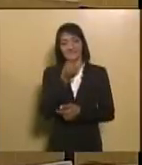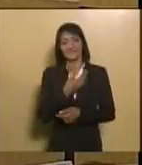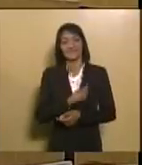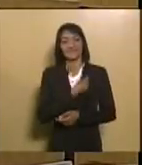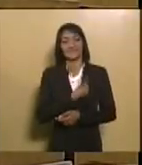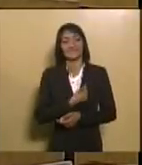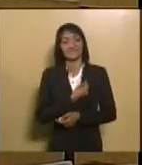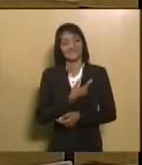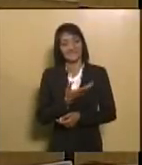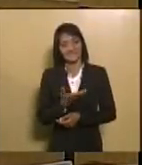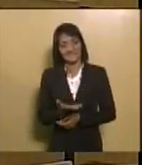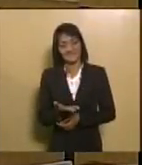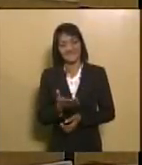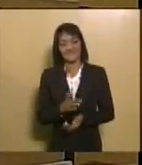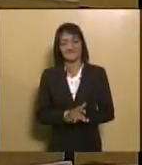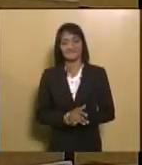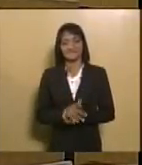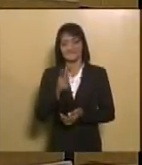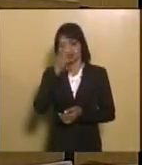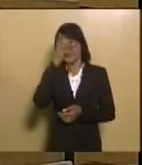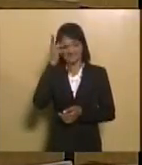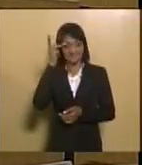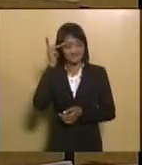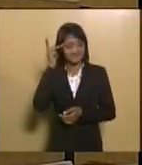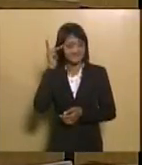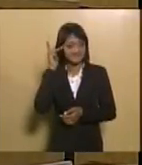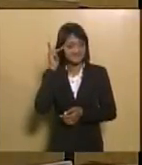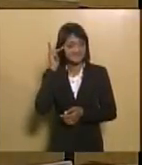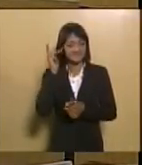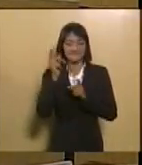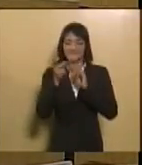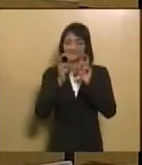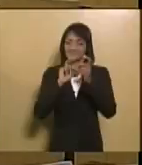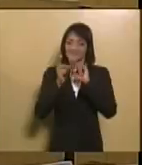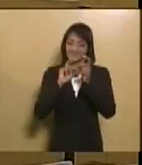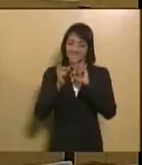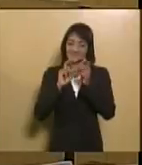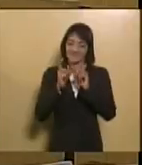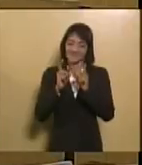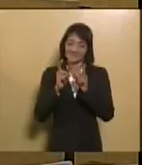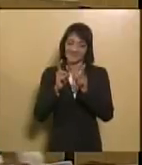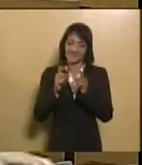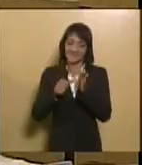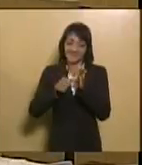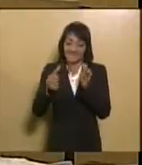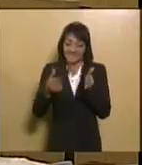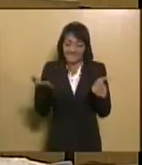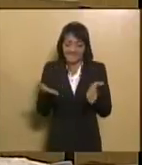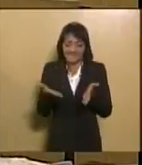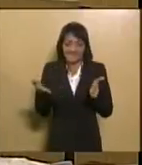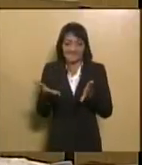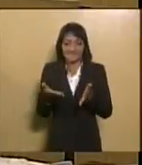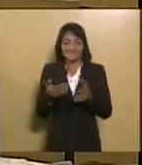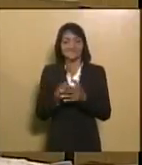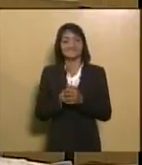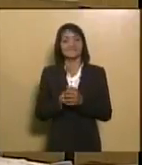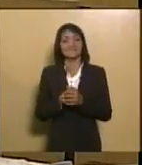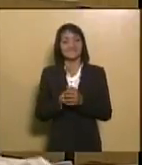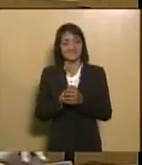presente, público nas galerias que acompanha a sessão, a primeira sessão desse segundo semestre no dia de